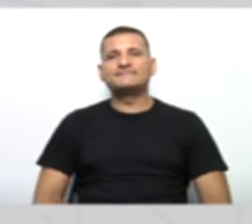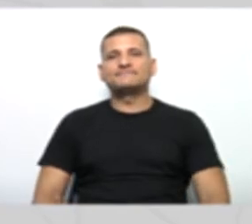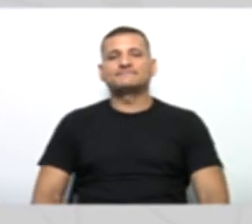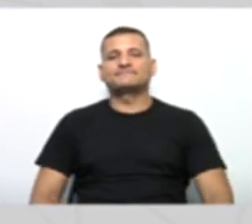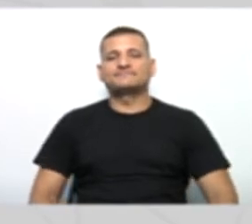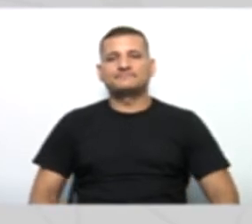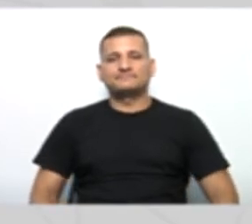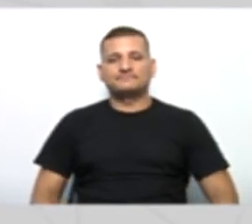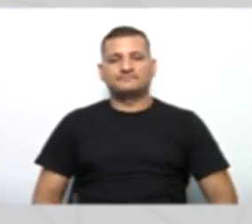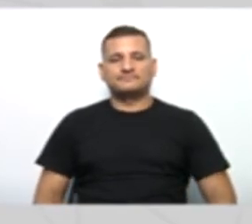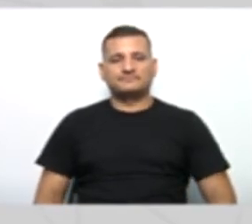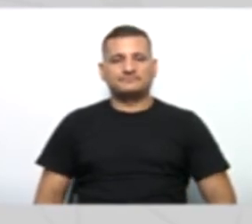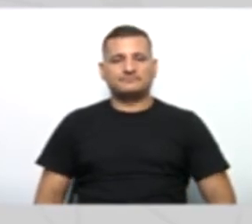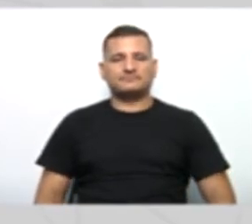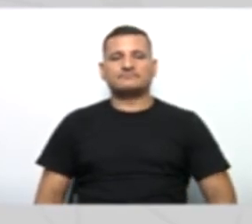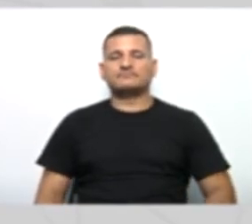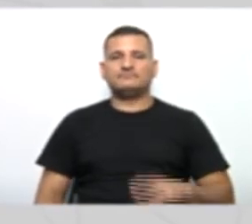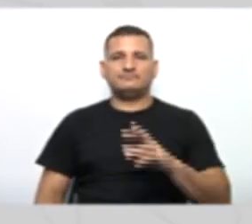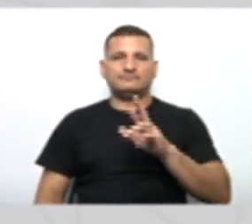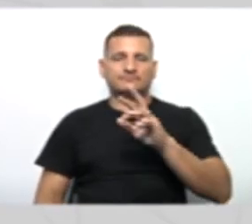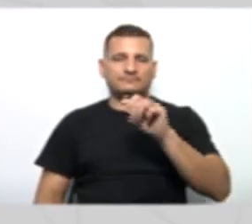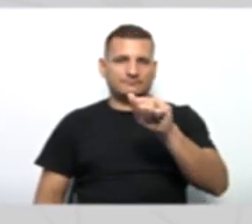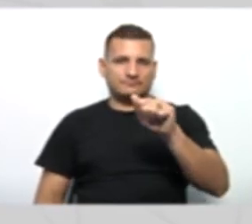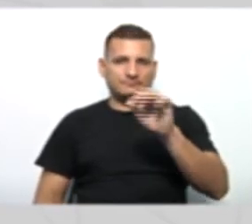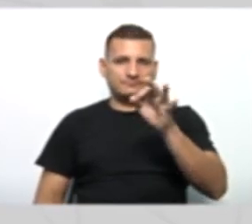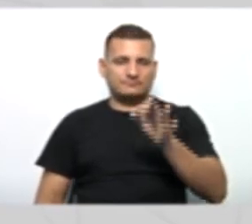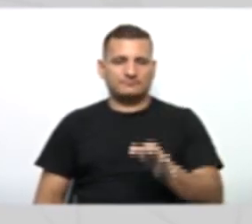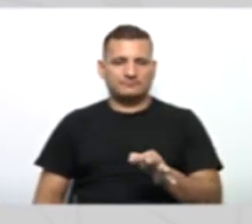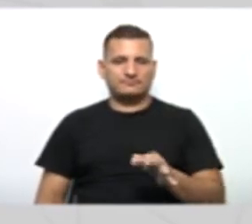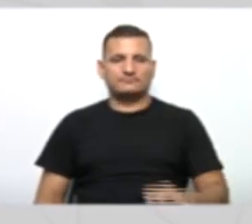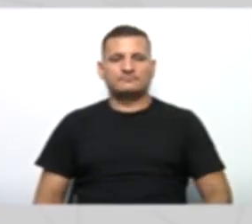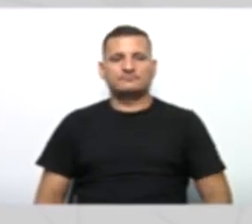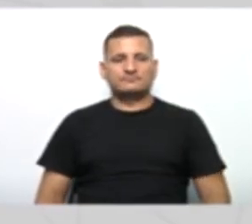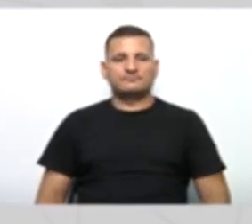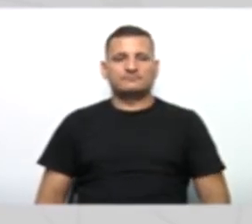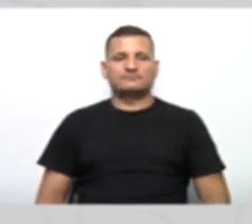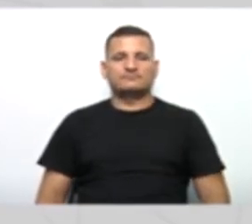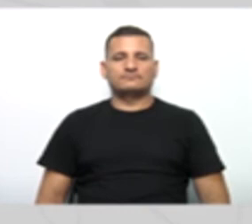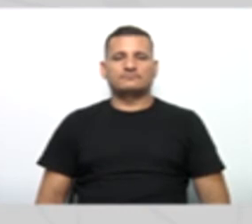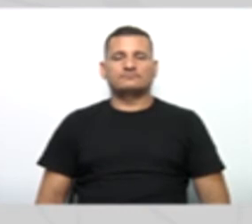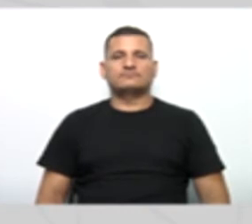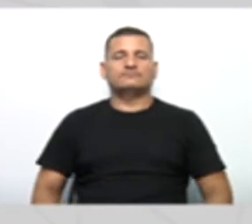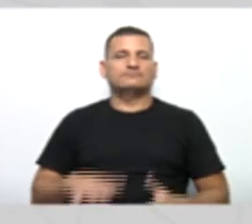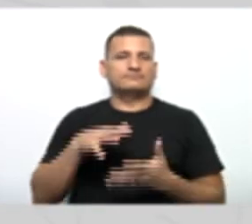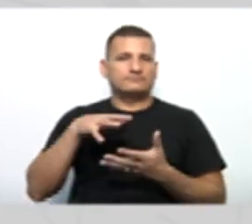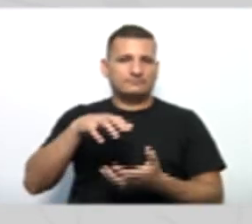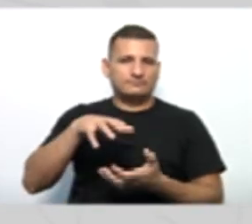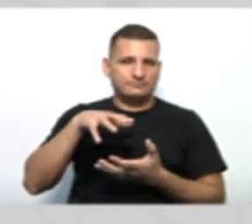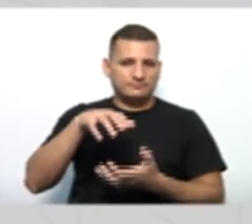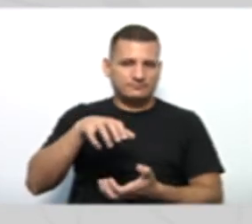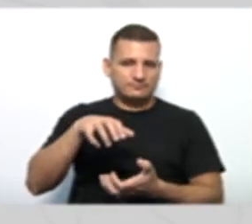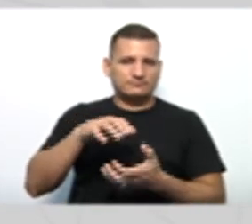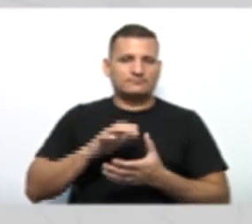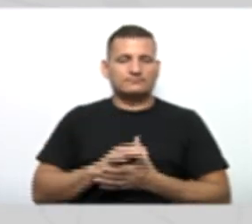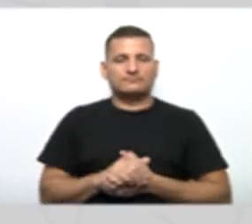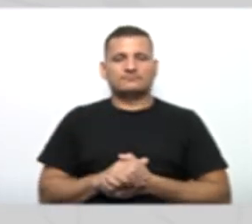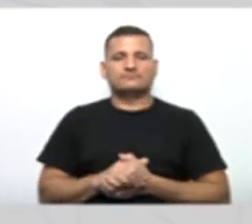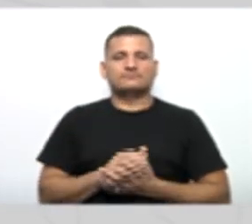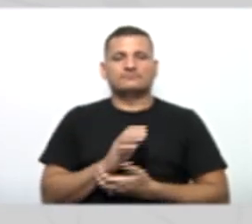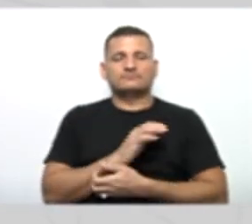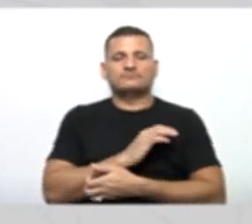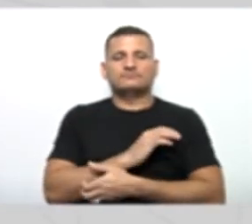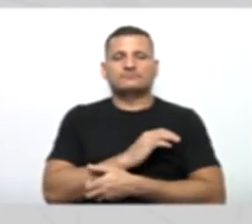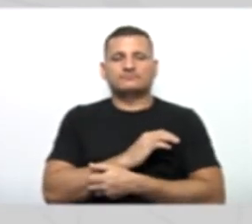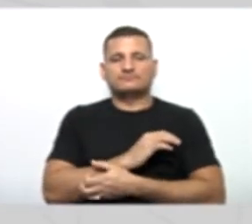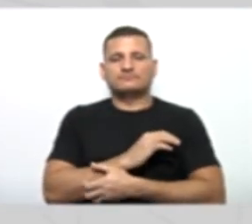e a questão correta é claro é a questão a participar de movimentos grevistas principalmente